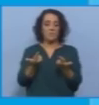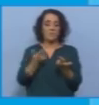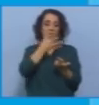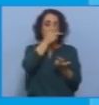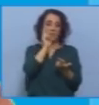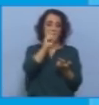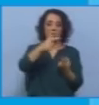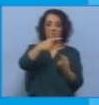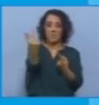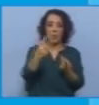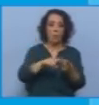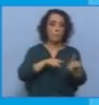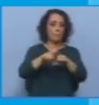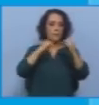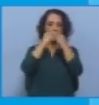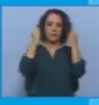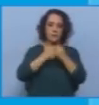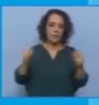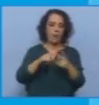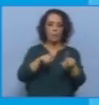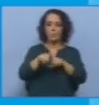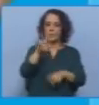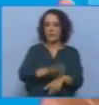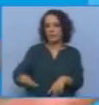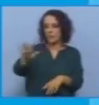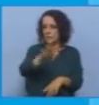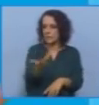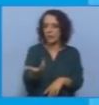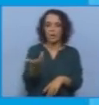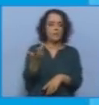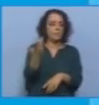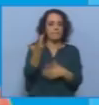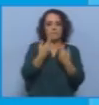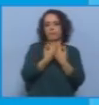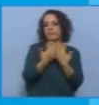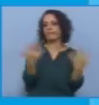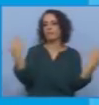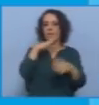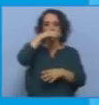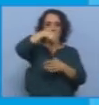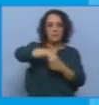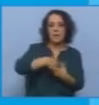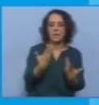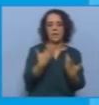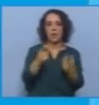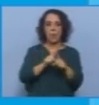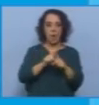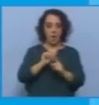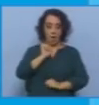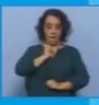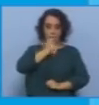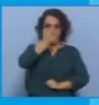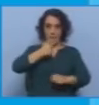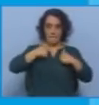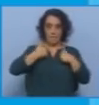nossas televisões, na política internacional, na política nacional, nas nossas famílias, ou seja, quando são os nossos interesses